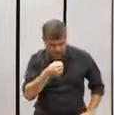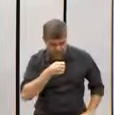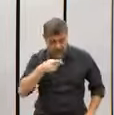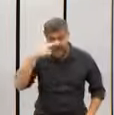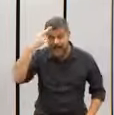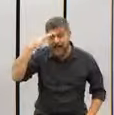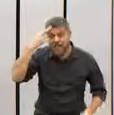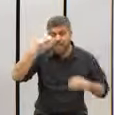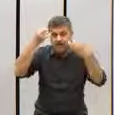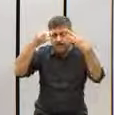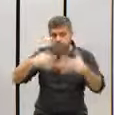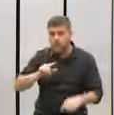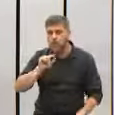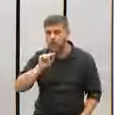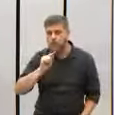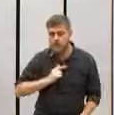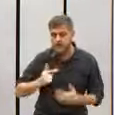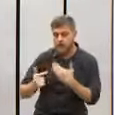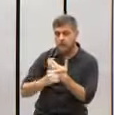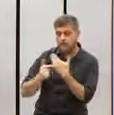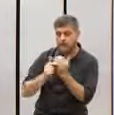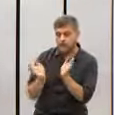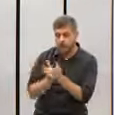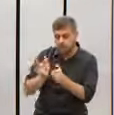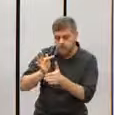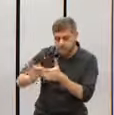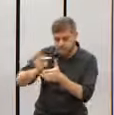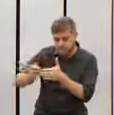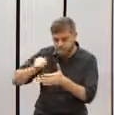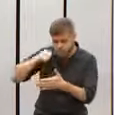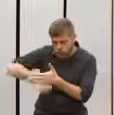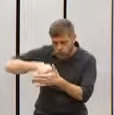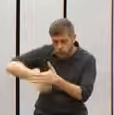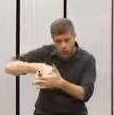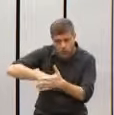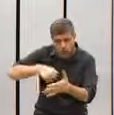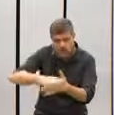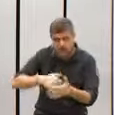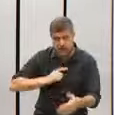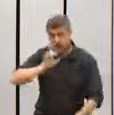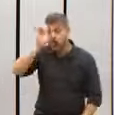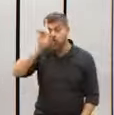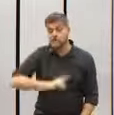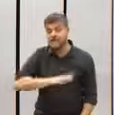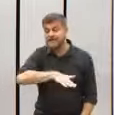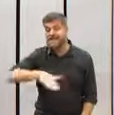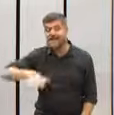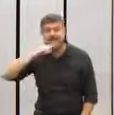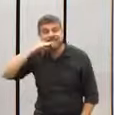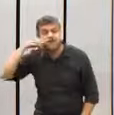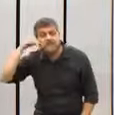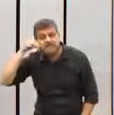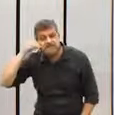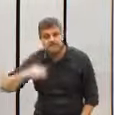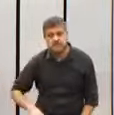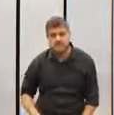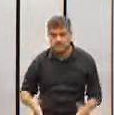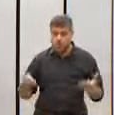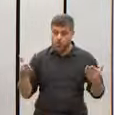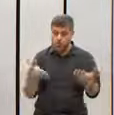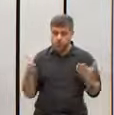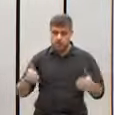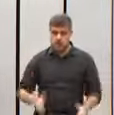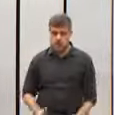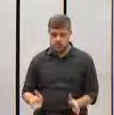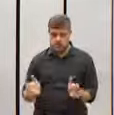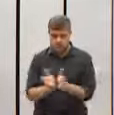Rafael falou da questão do papel do Conselho na defesa dos direitos da criança e do adolescente. Hoje, o